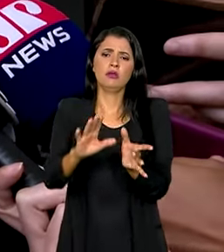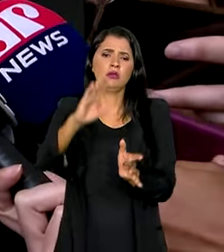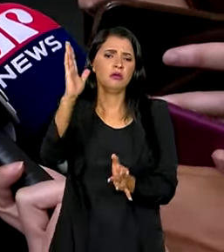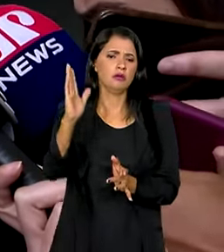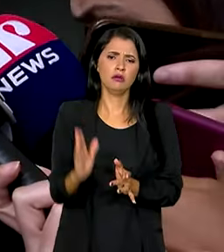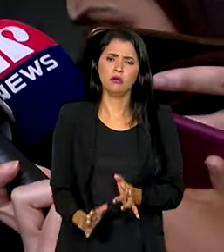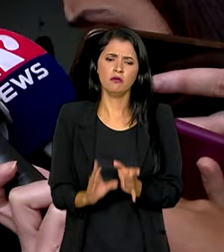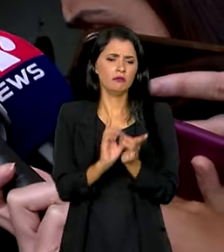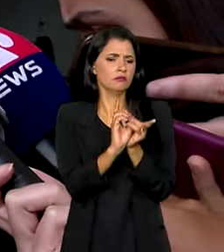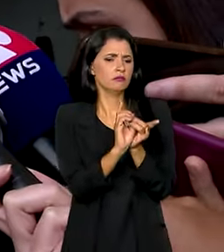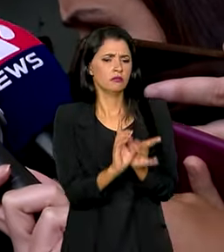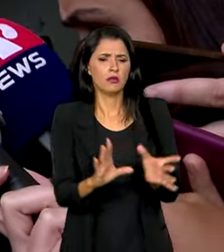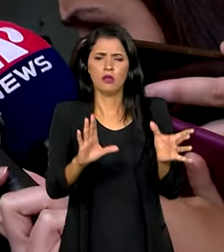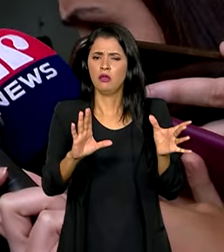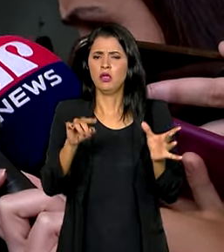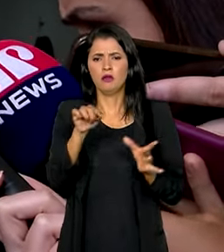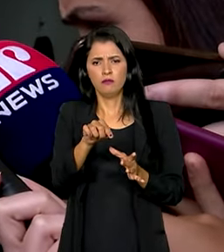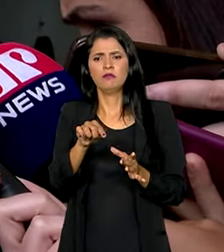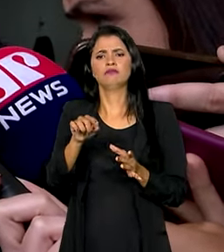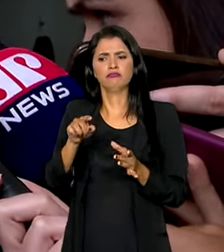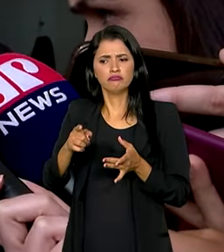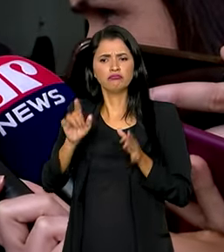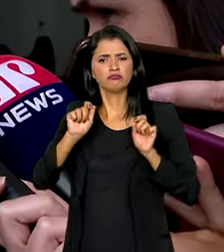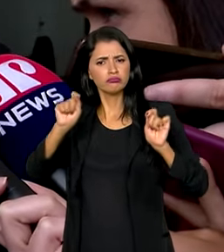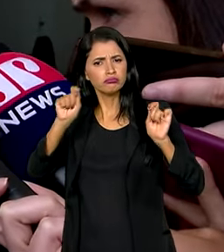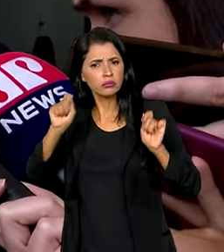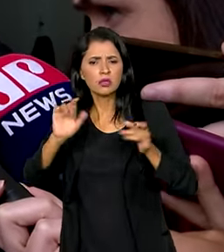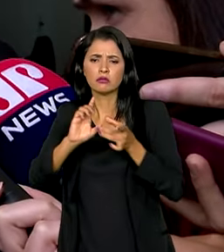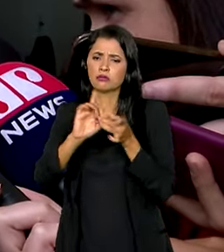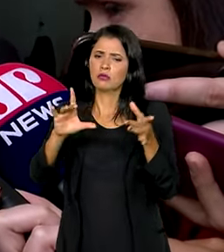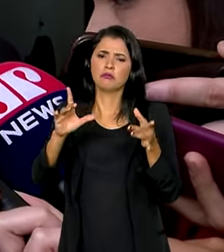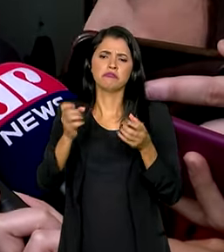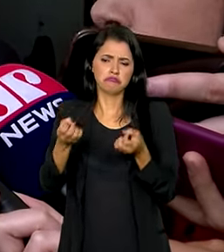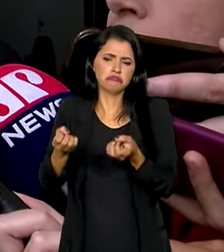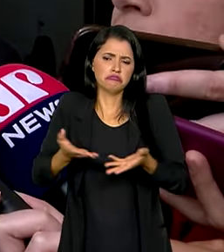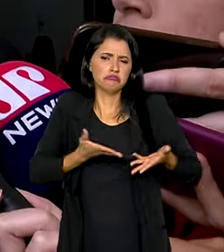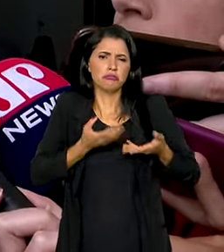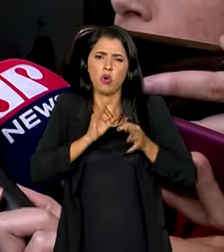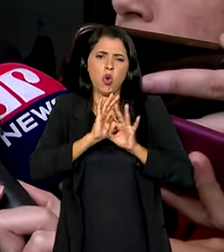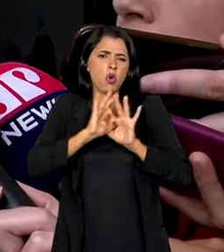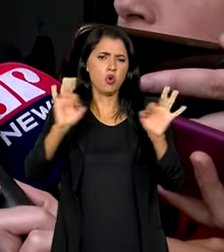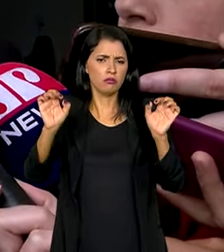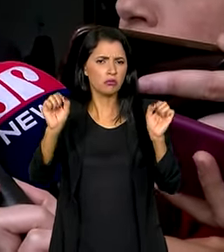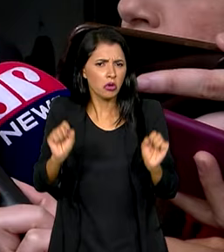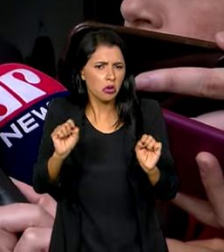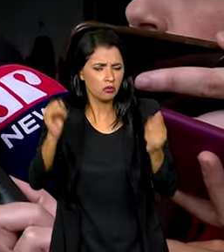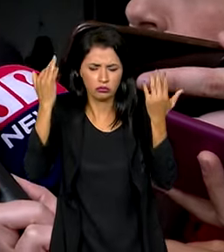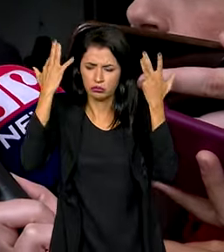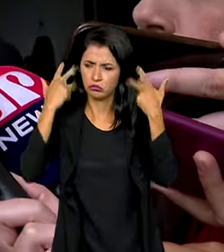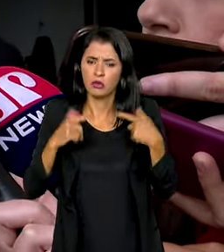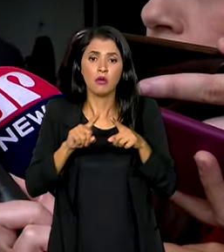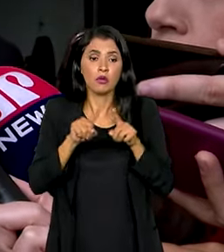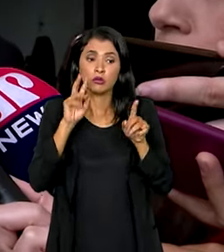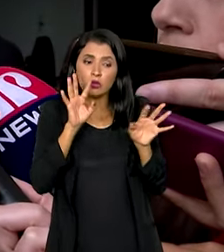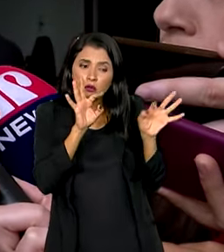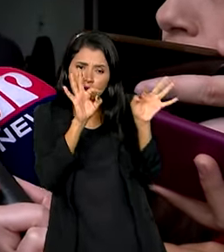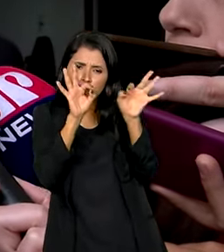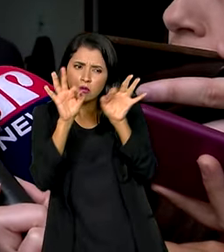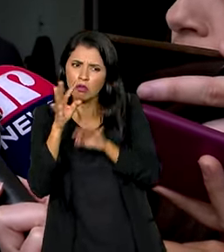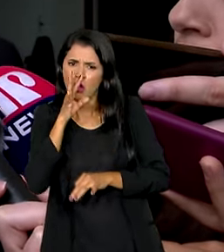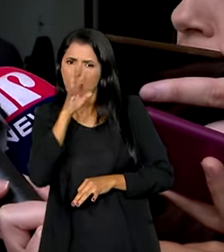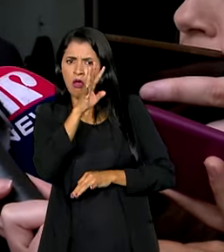manifestações democráticas são sempre bem-vindas e são absolutamente naturais. O que a gente tem monitorado é